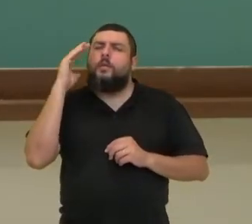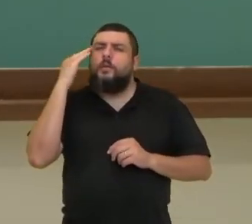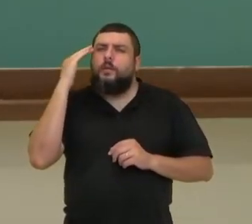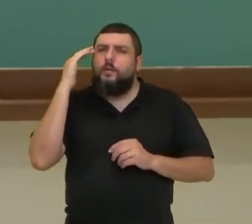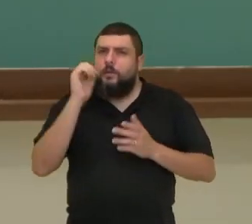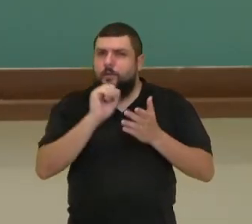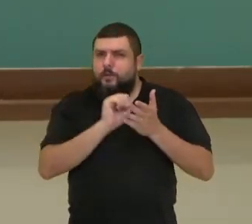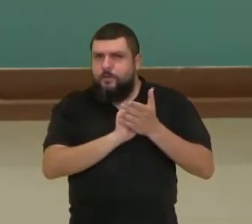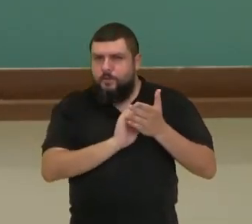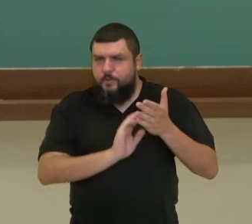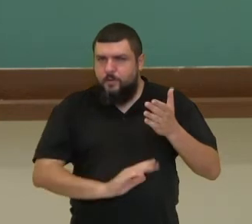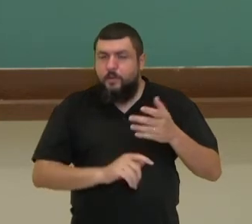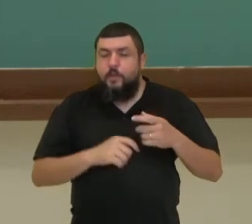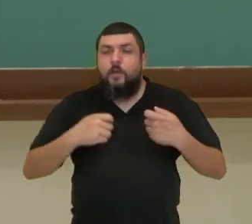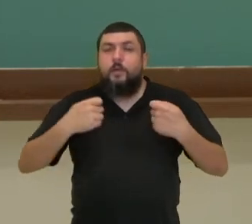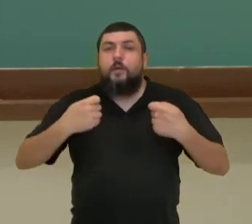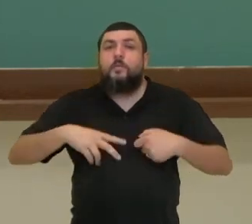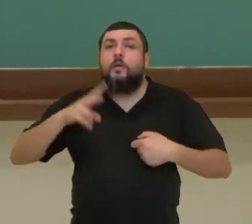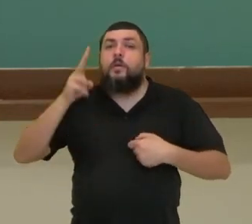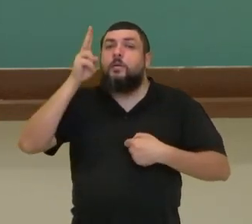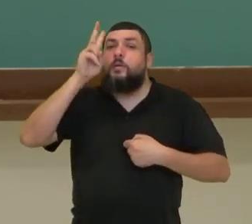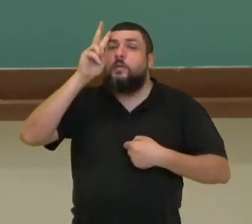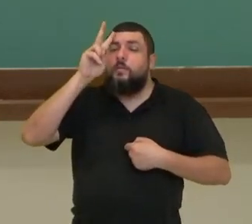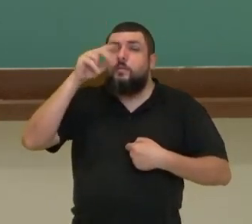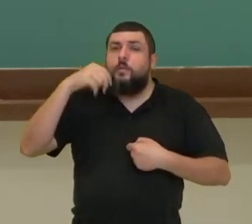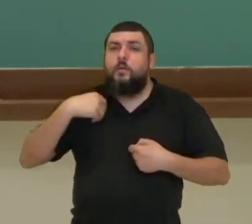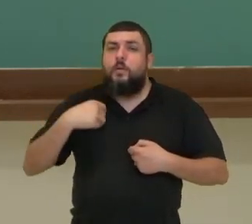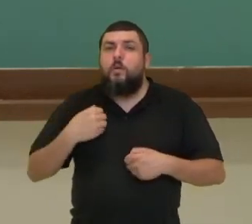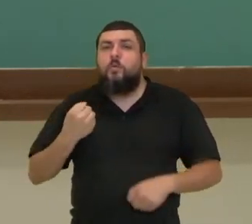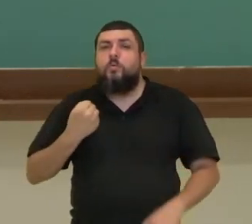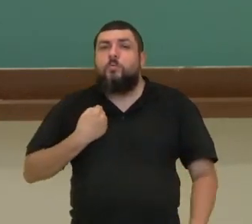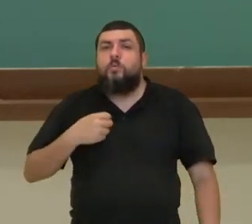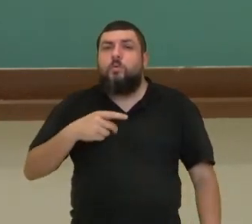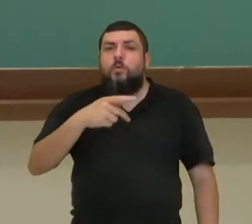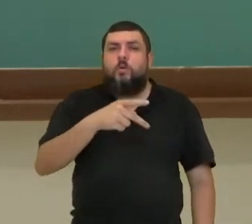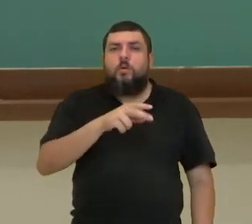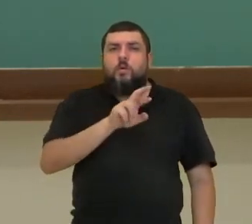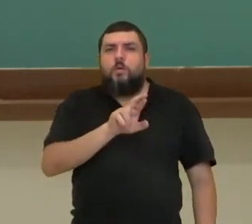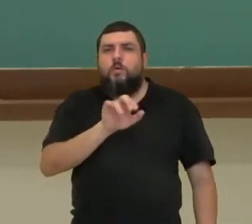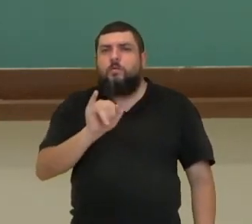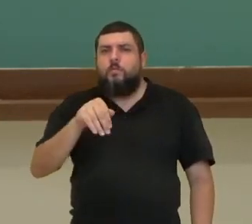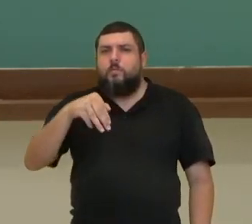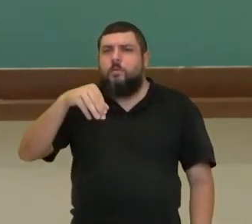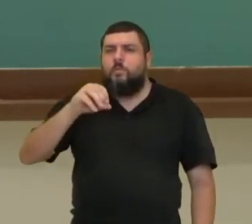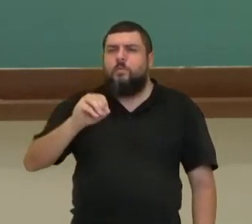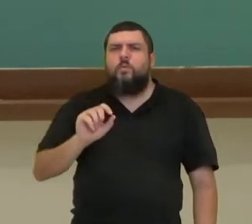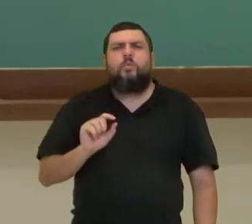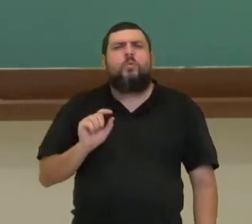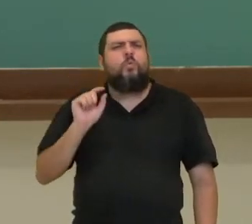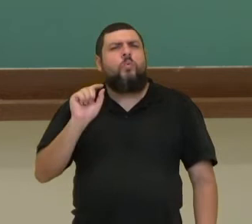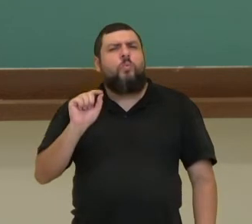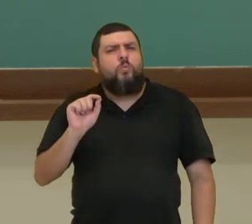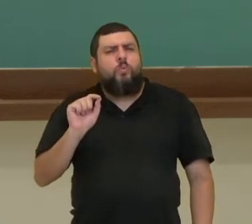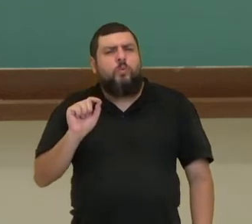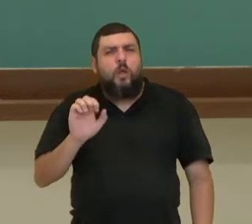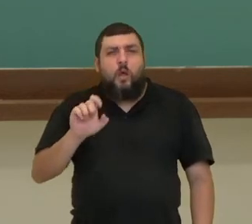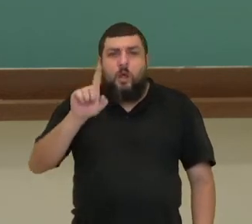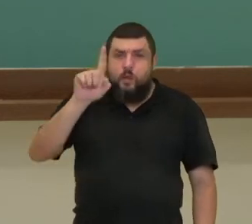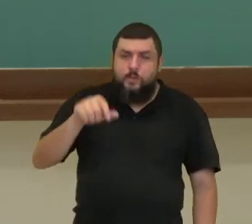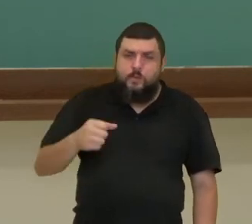é importante lembrarmos o conceito de número primo. O número primo é um número que pode ser